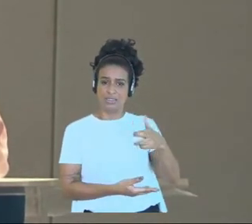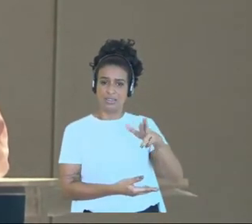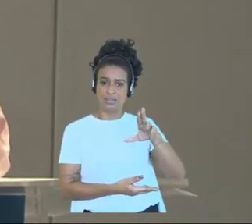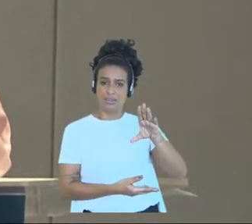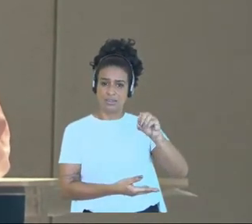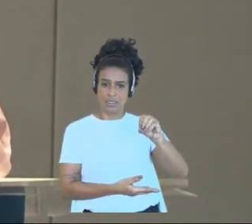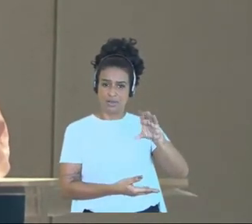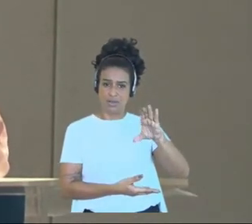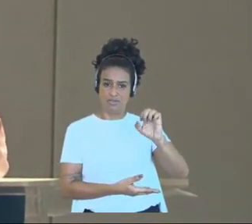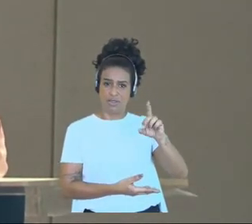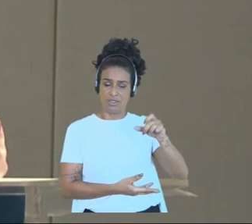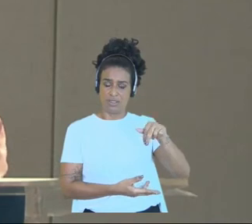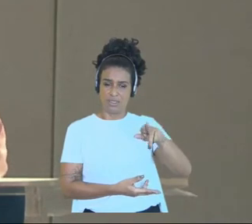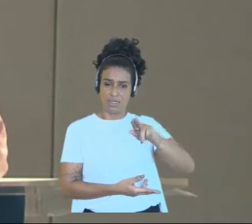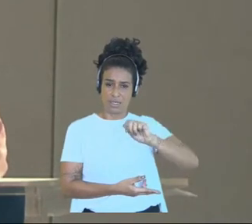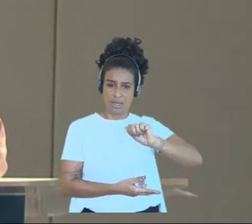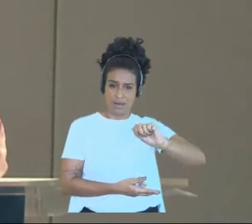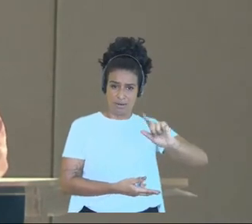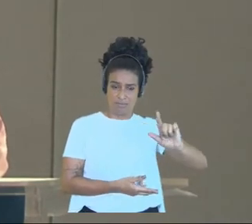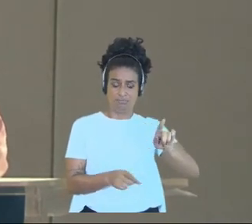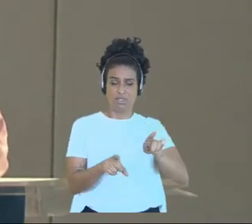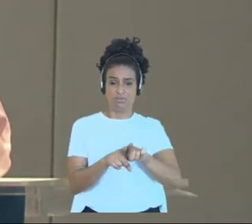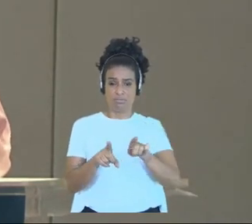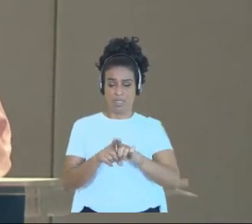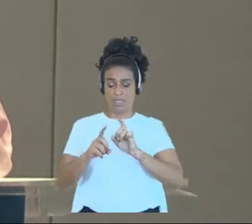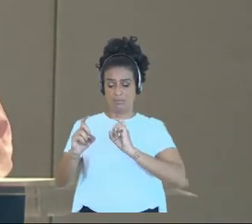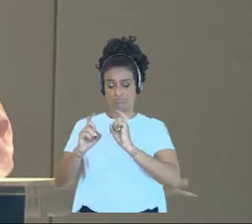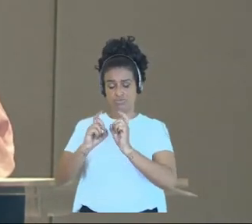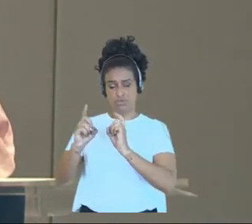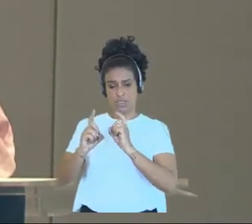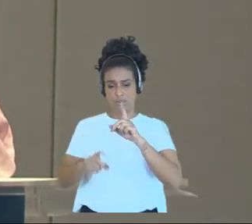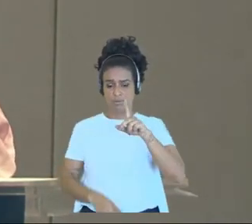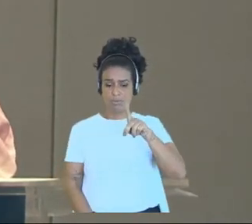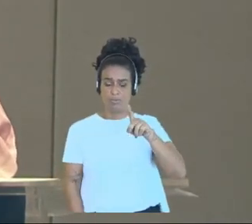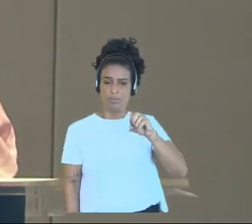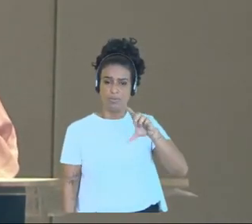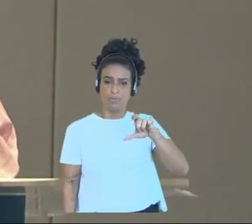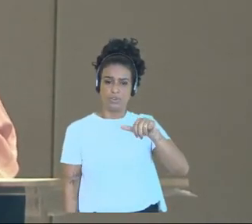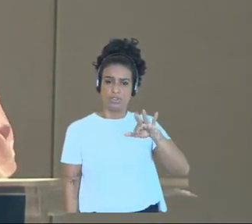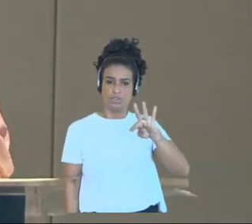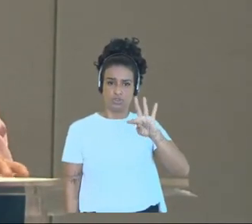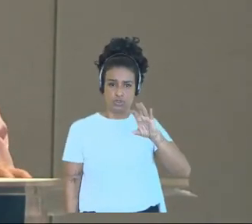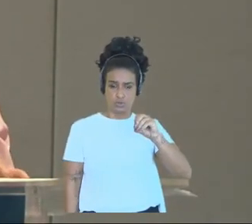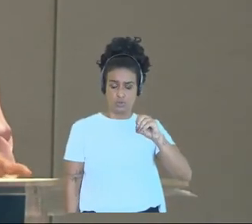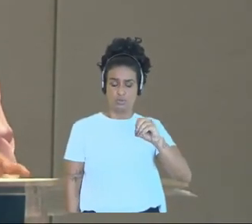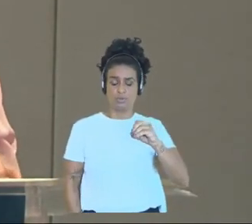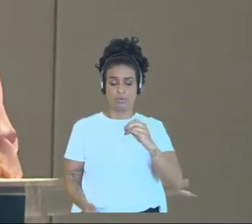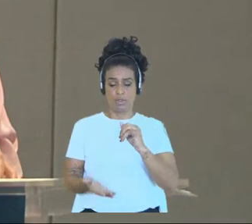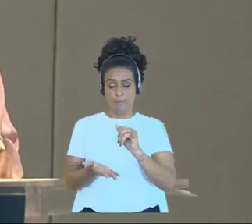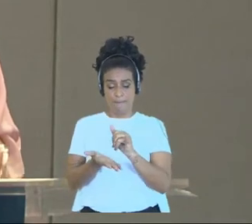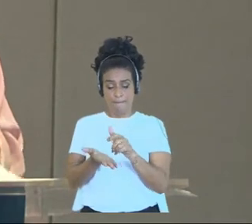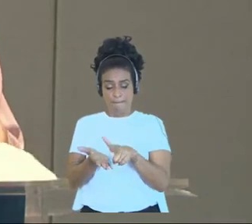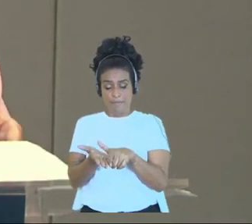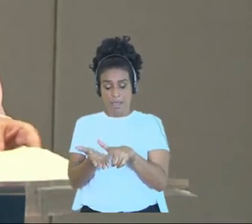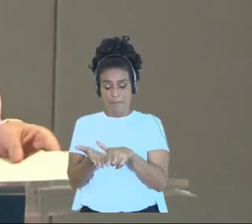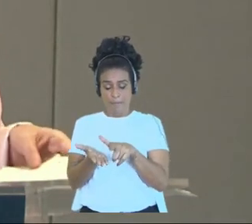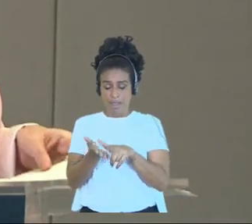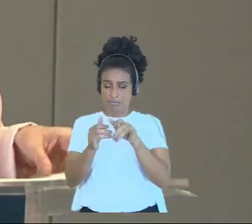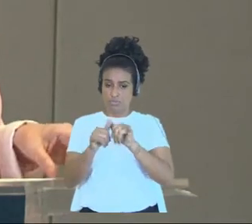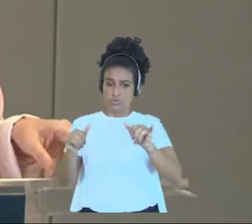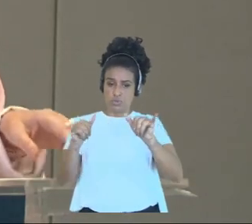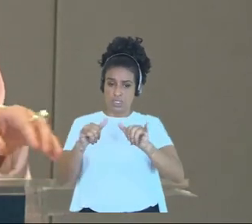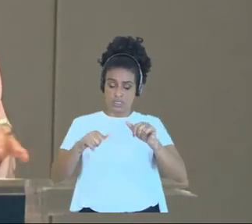Político, através dos códigos QR que vocês encontraram em folhetos de informação aqui no